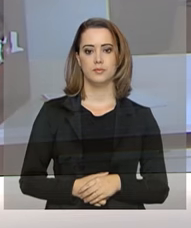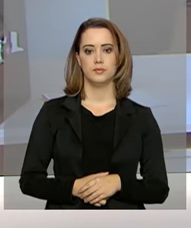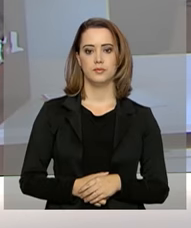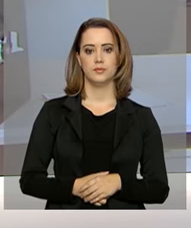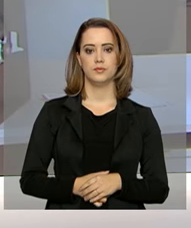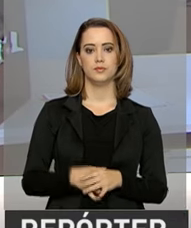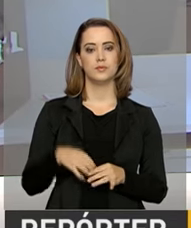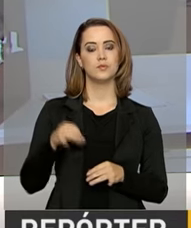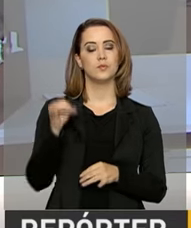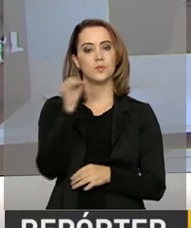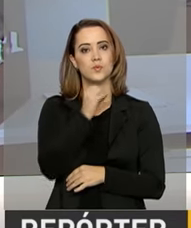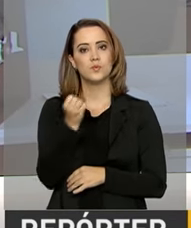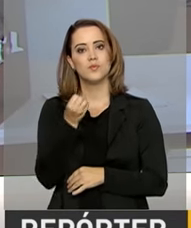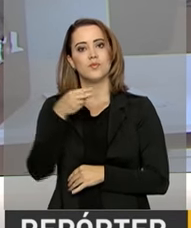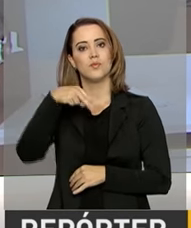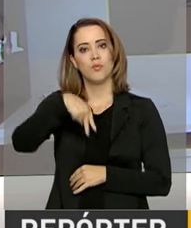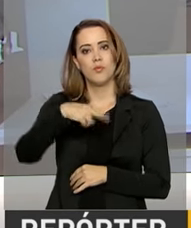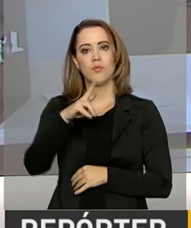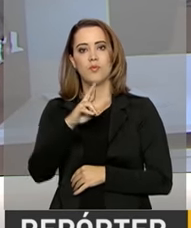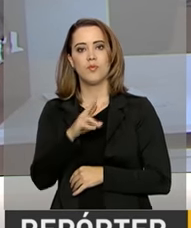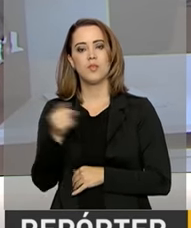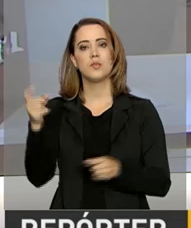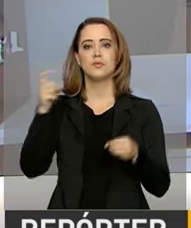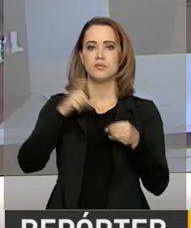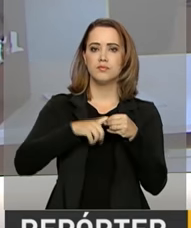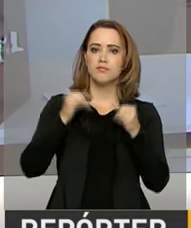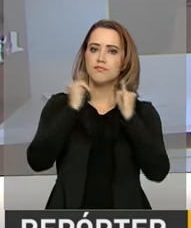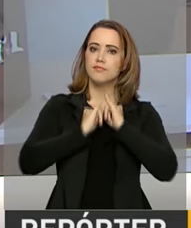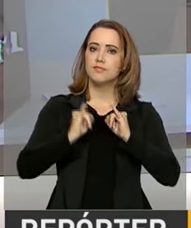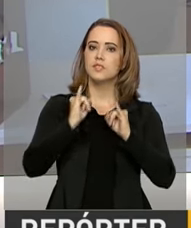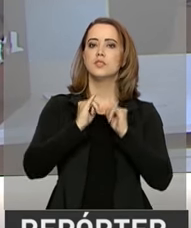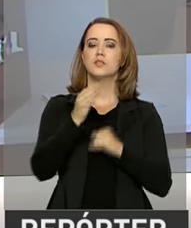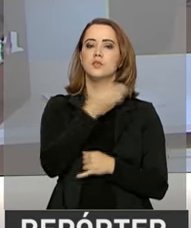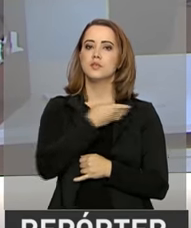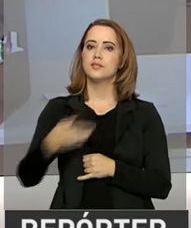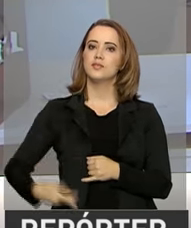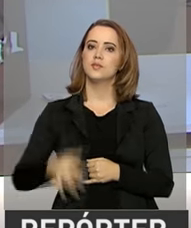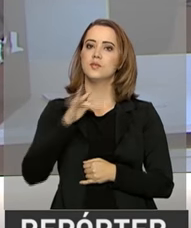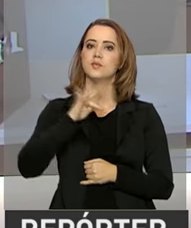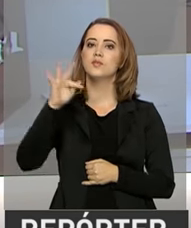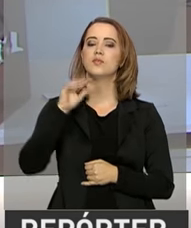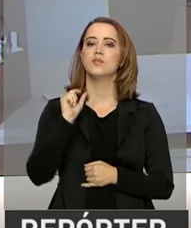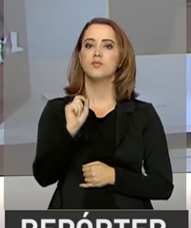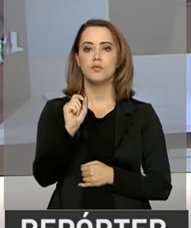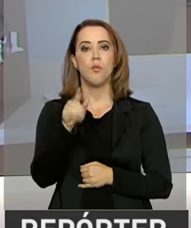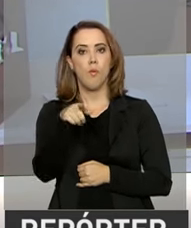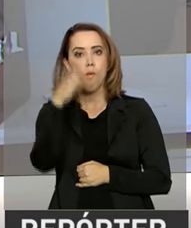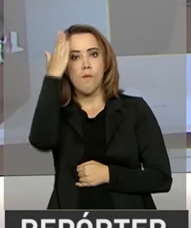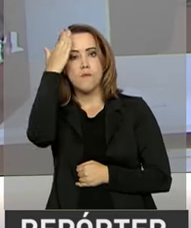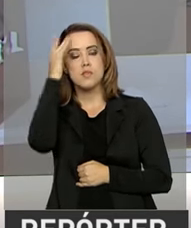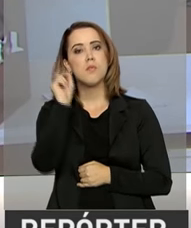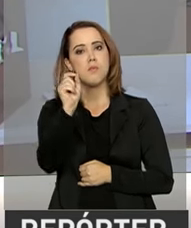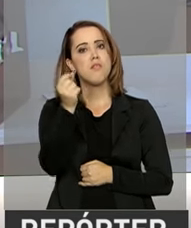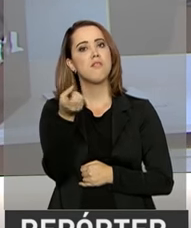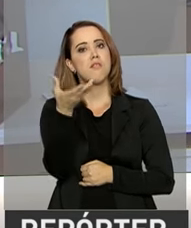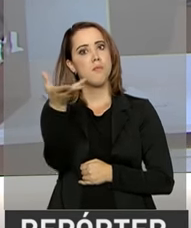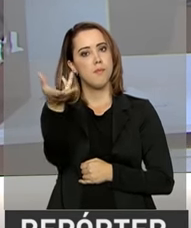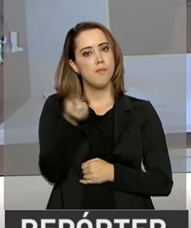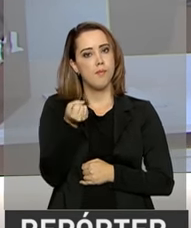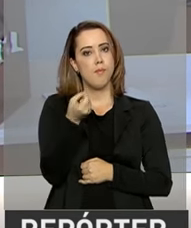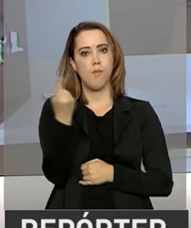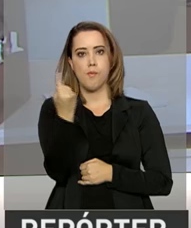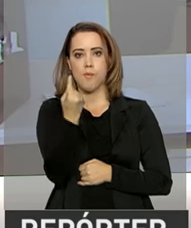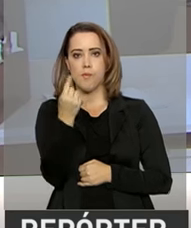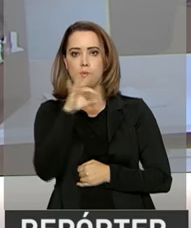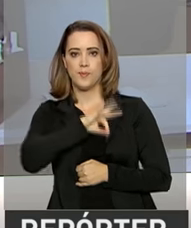Olá, o repórter NBR está de volta com as notícias do governo federal. Você sabia que pode ter um salário mínimo à